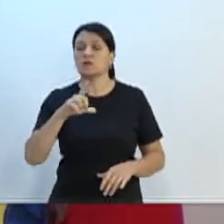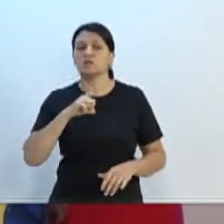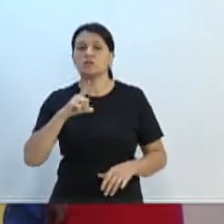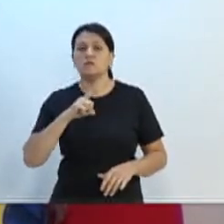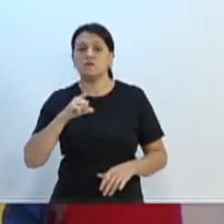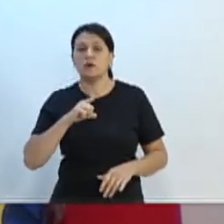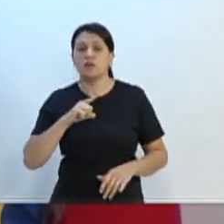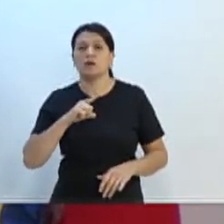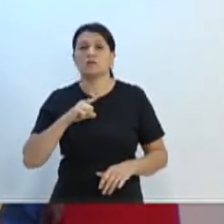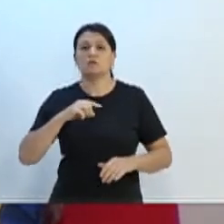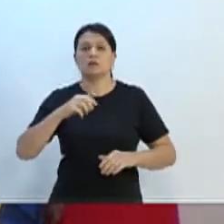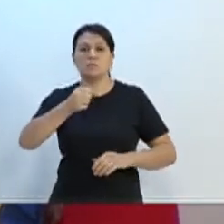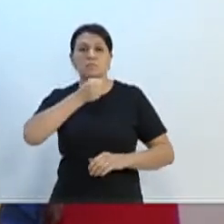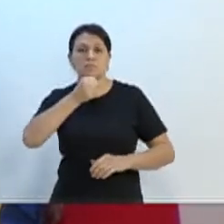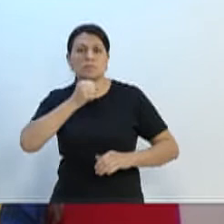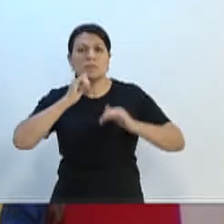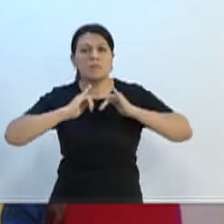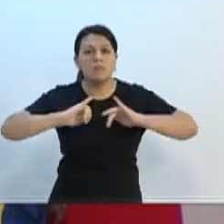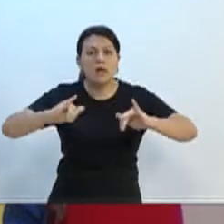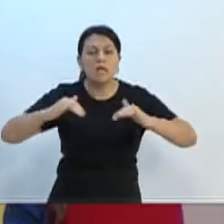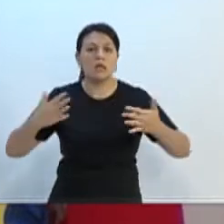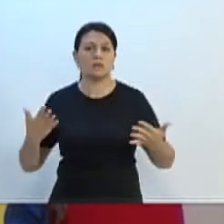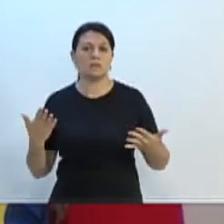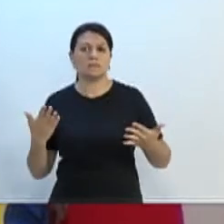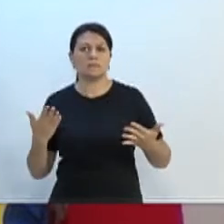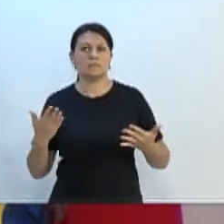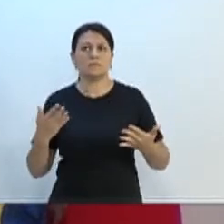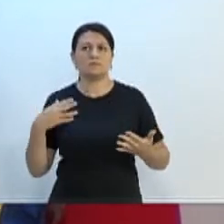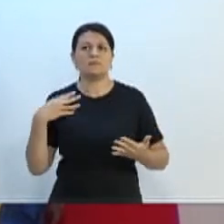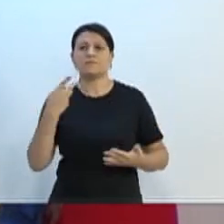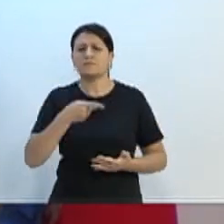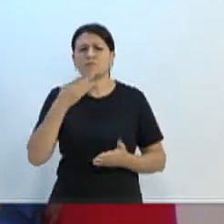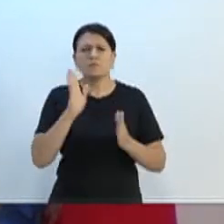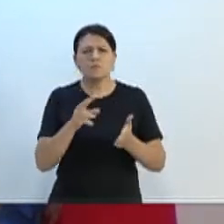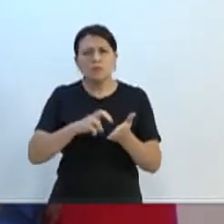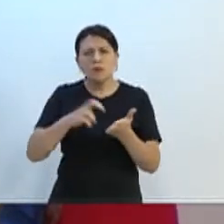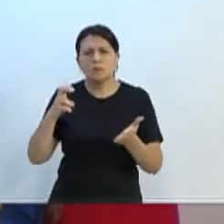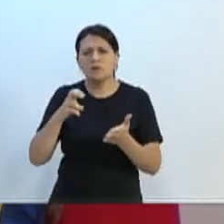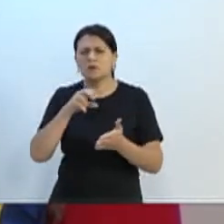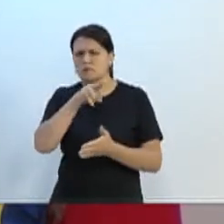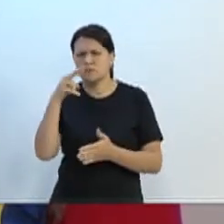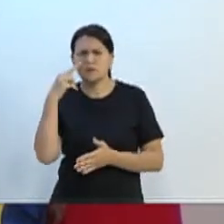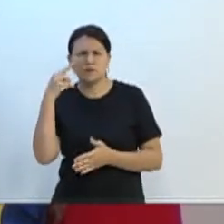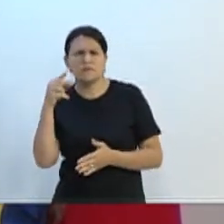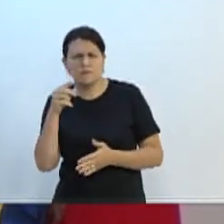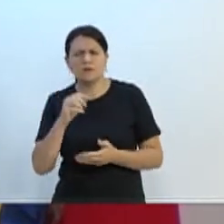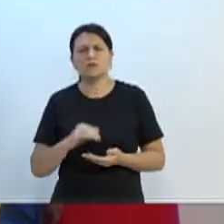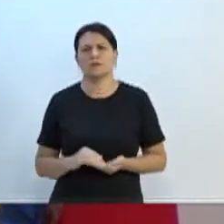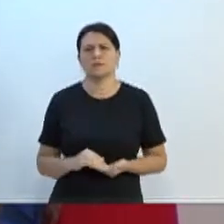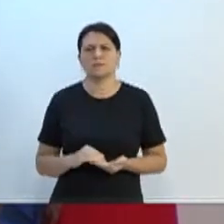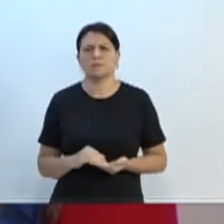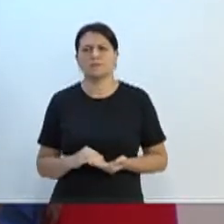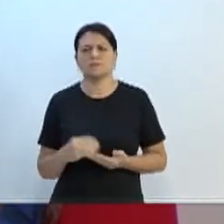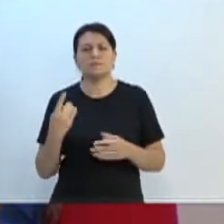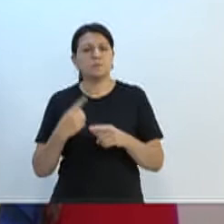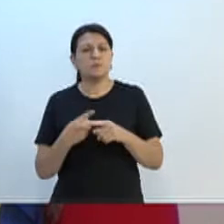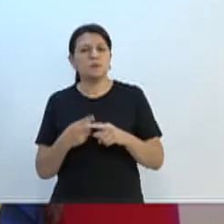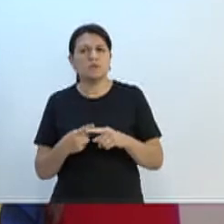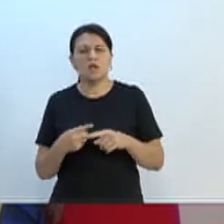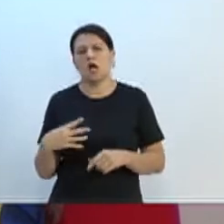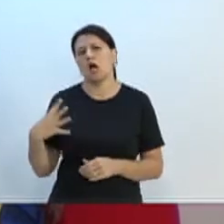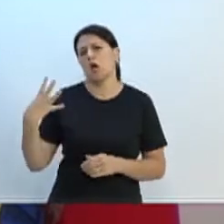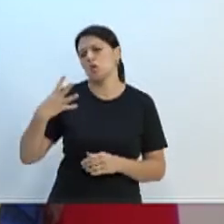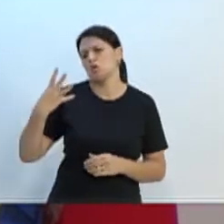essa imprensa, né? Como foi falado hoje de manhã em alguns lugares, se vocês acompanharam, né? Porque, os